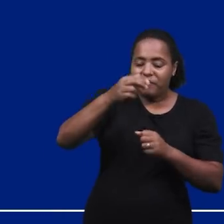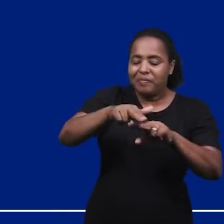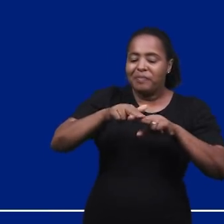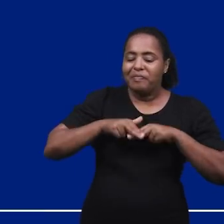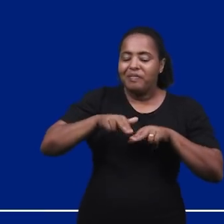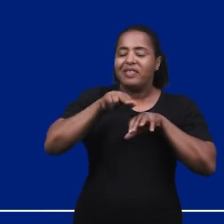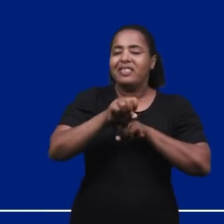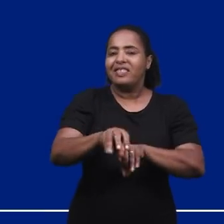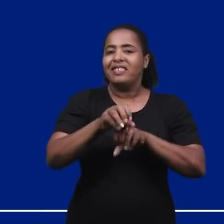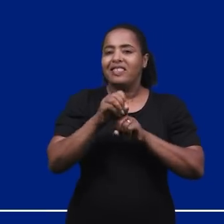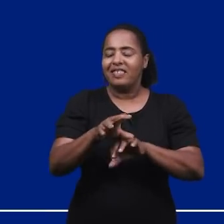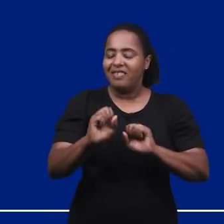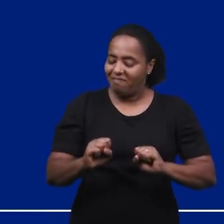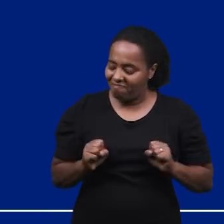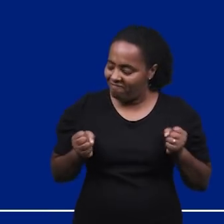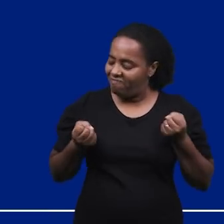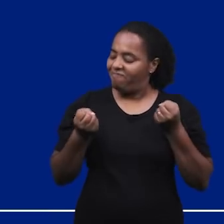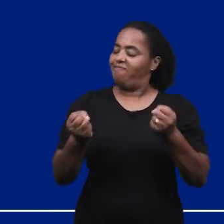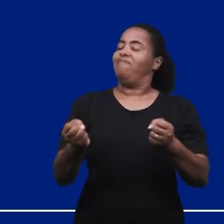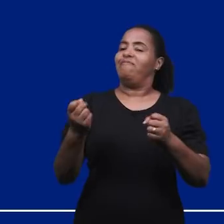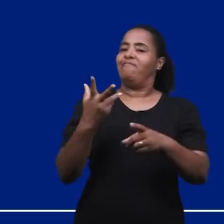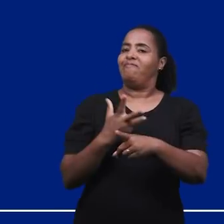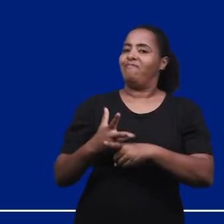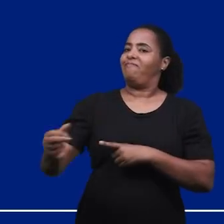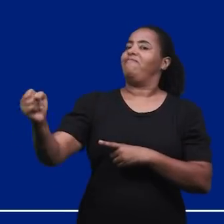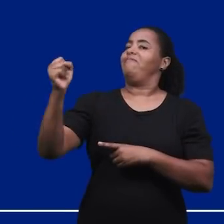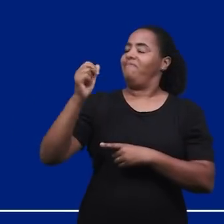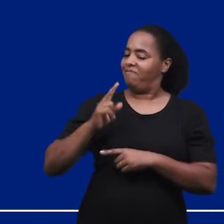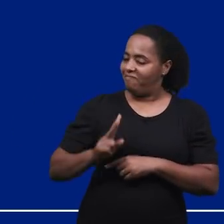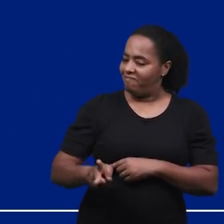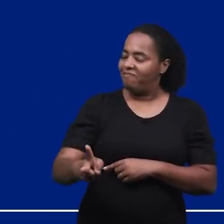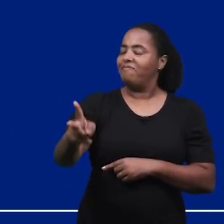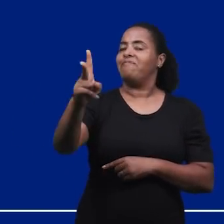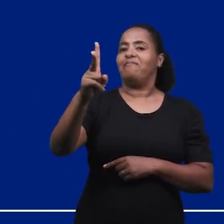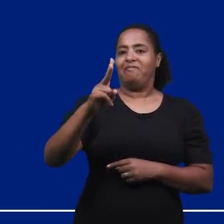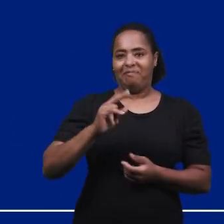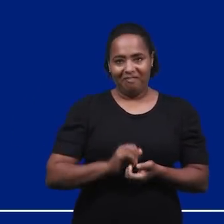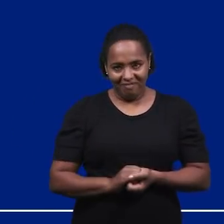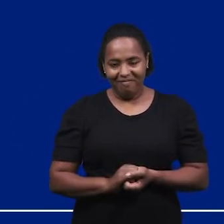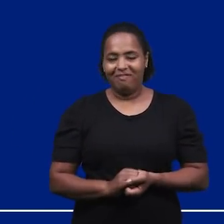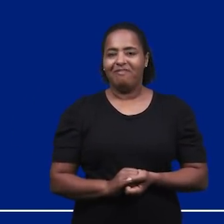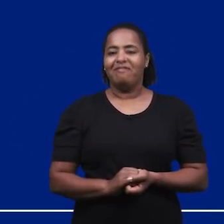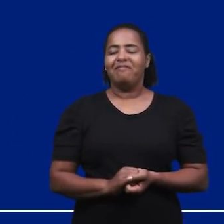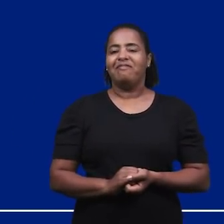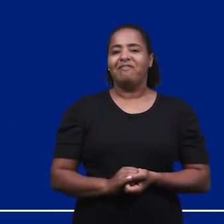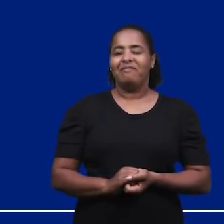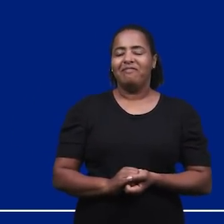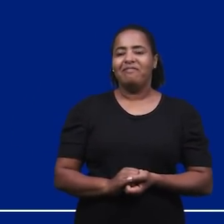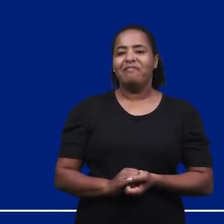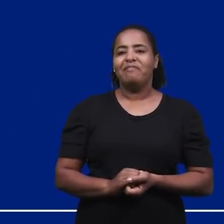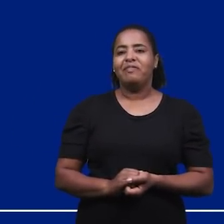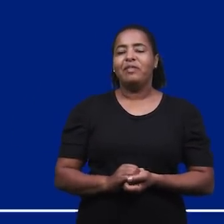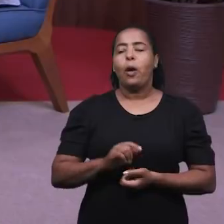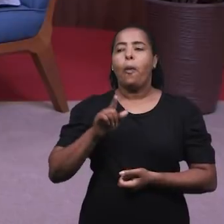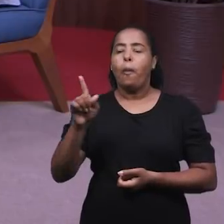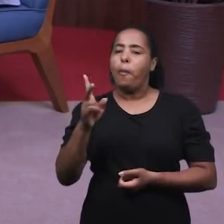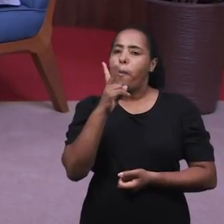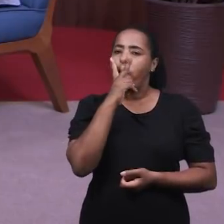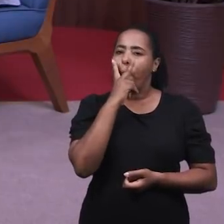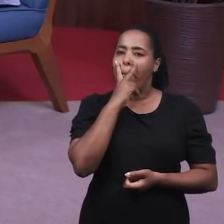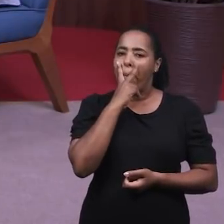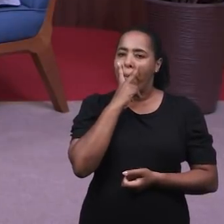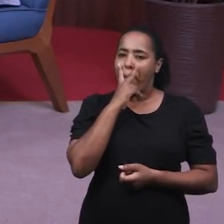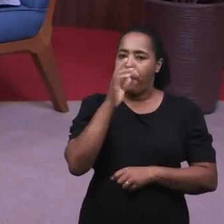dos ensinos, tem nos fortalecido para vencer dia após dia. Eduardo Gomes Sena é de